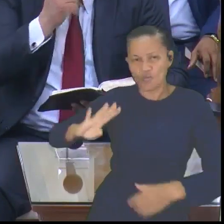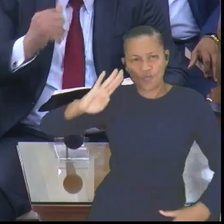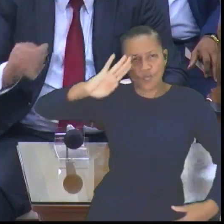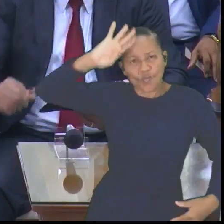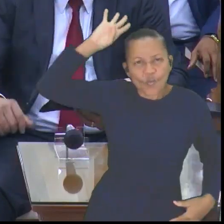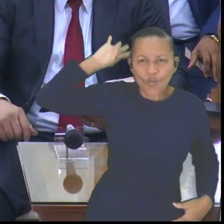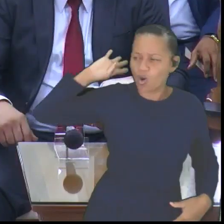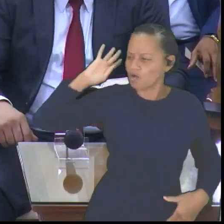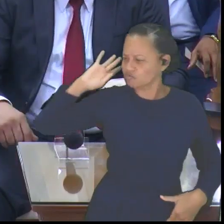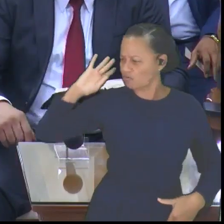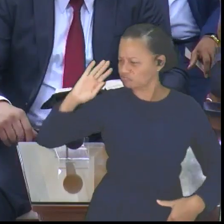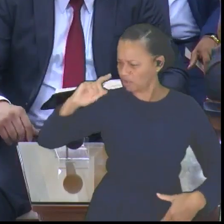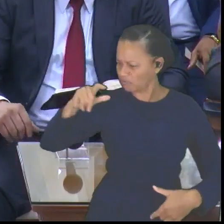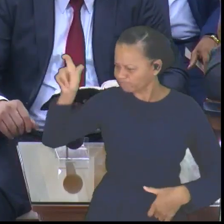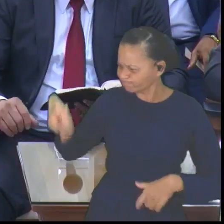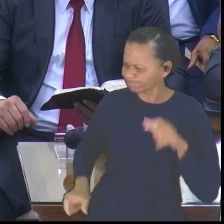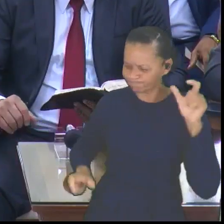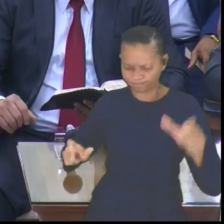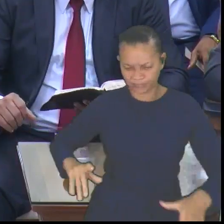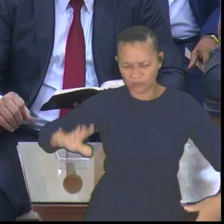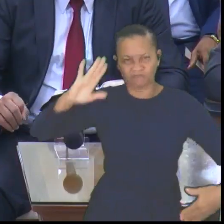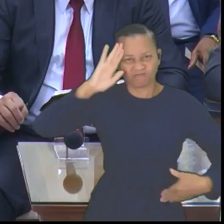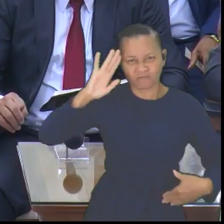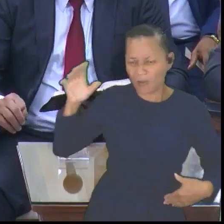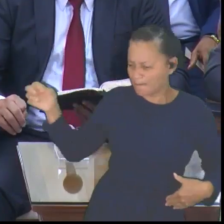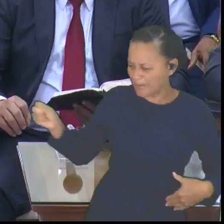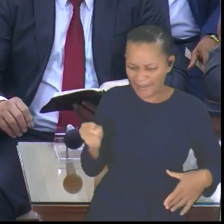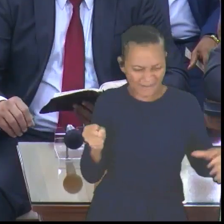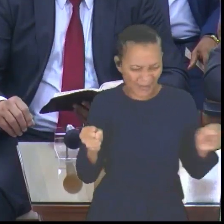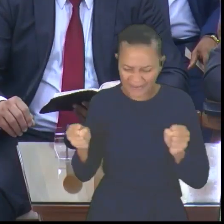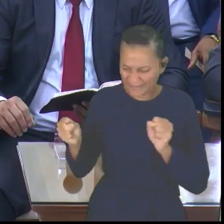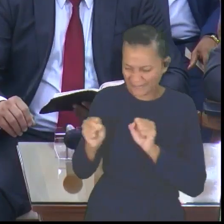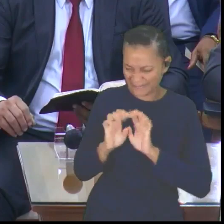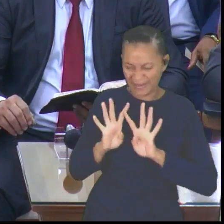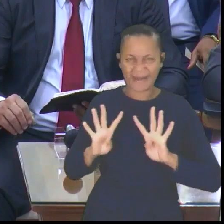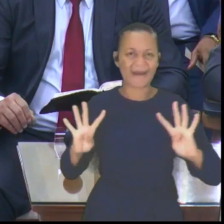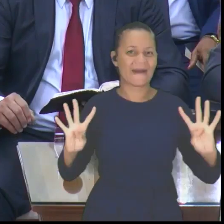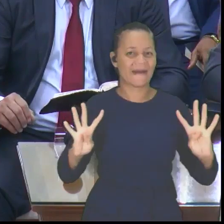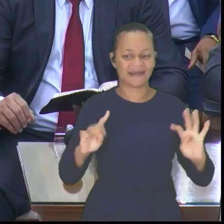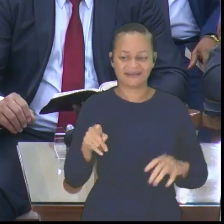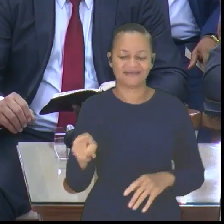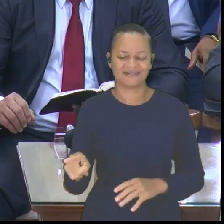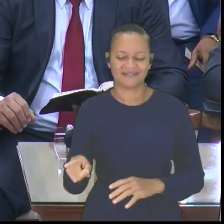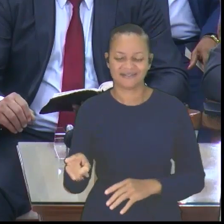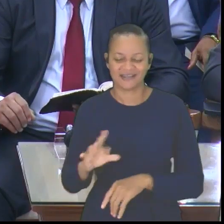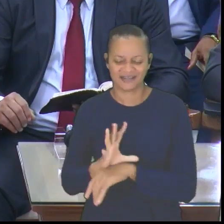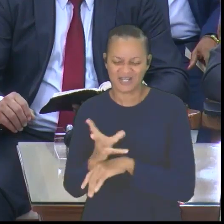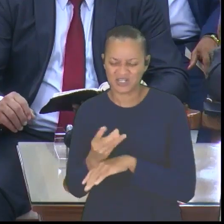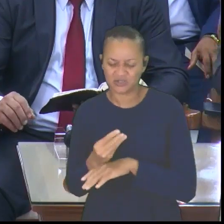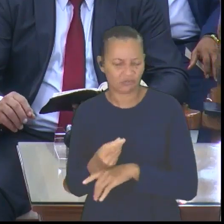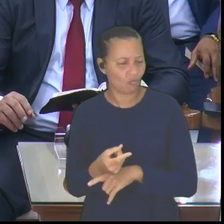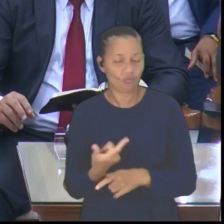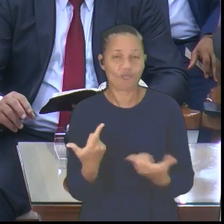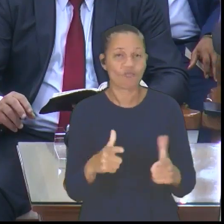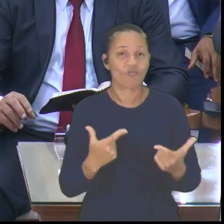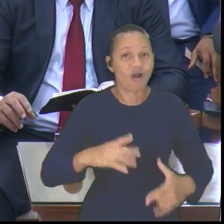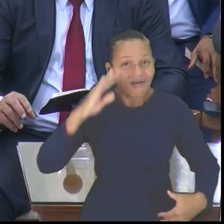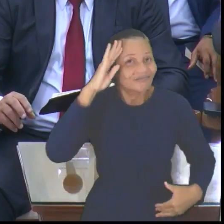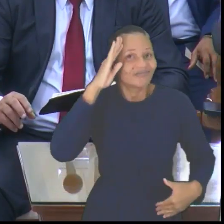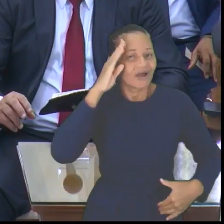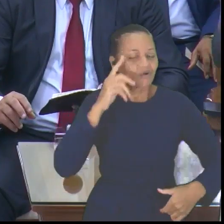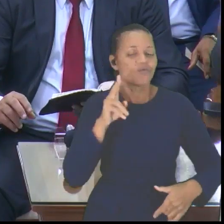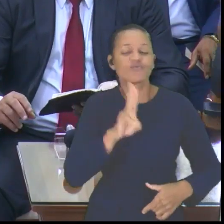fez o plano e usou guardas, a igreja usou a oração.